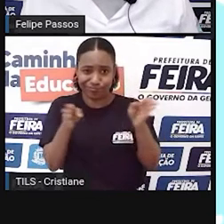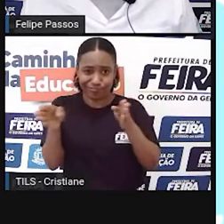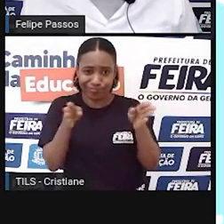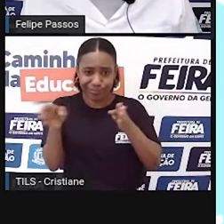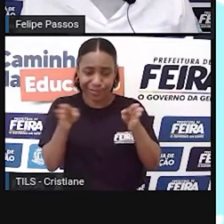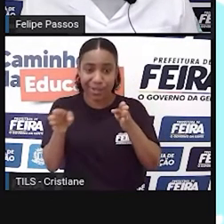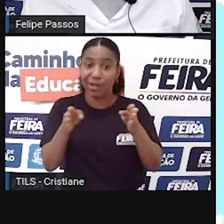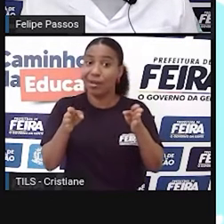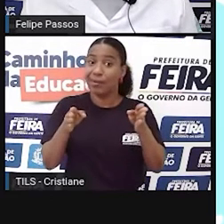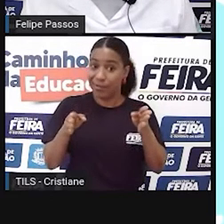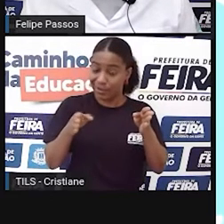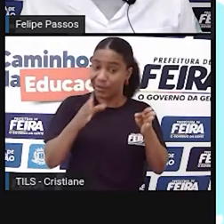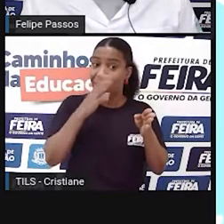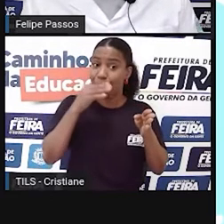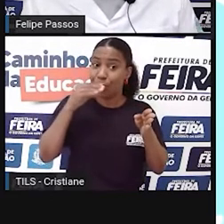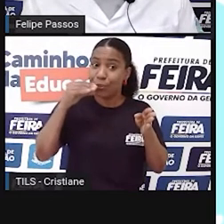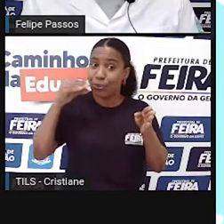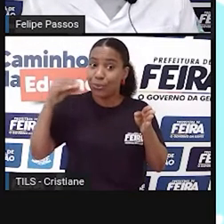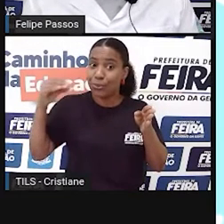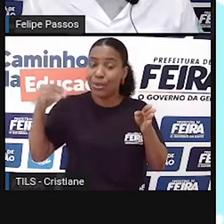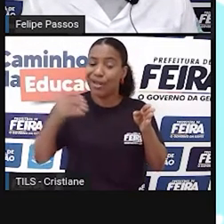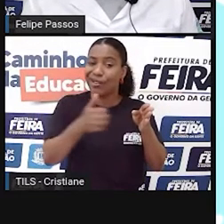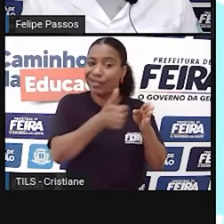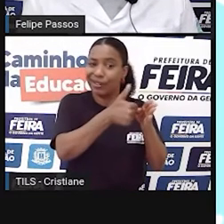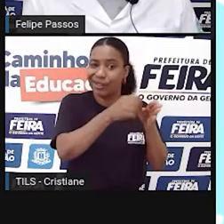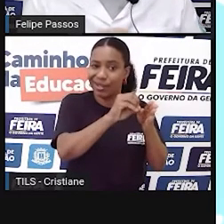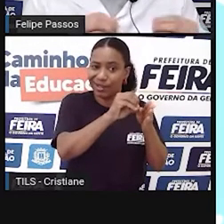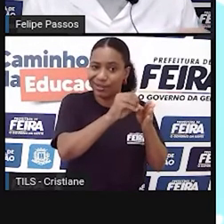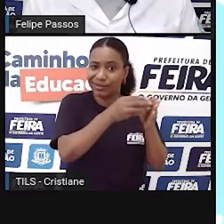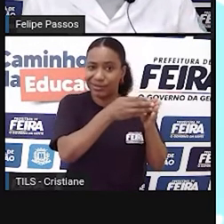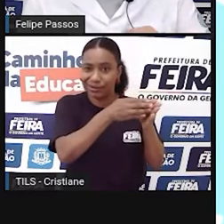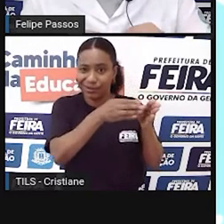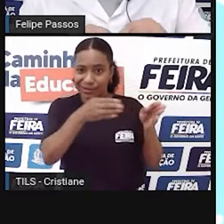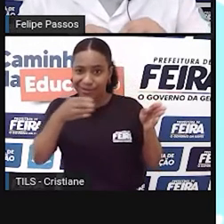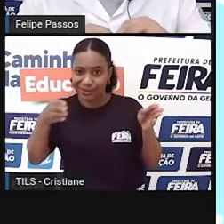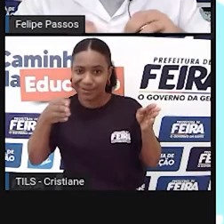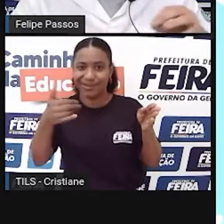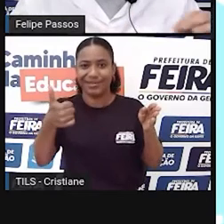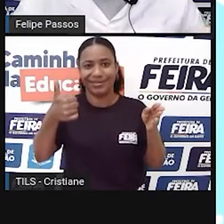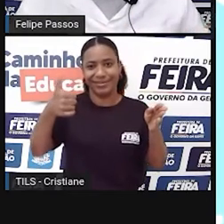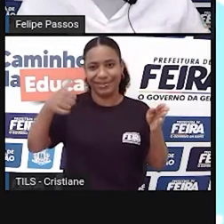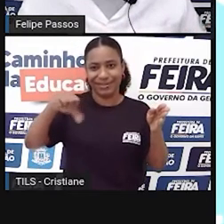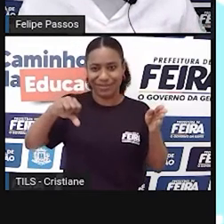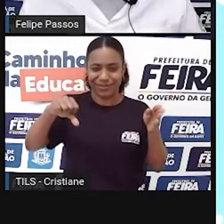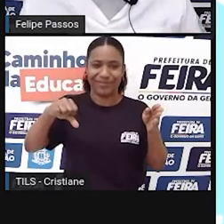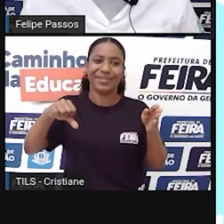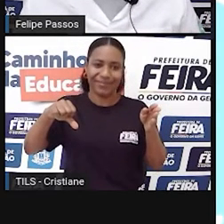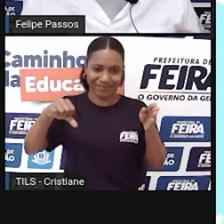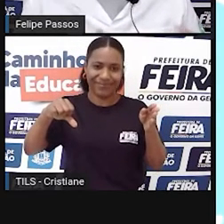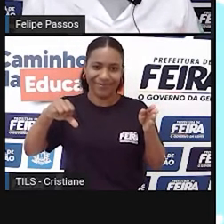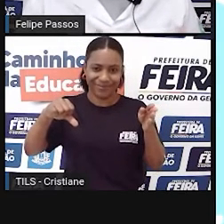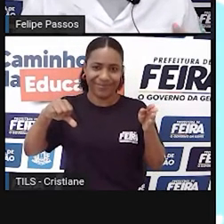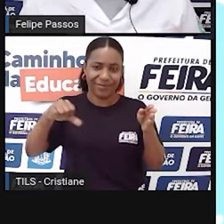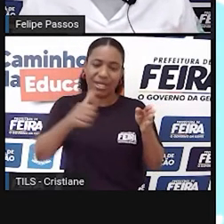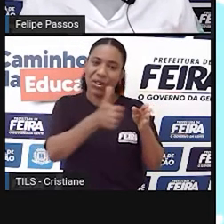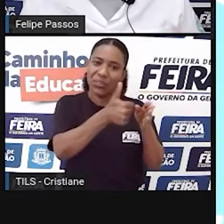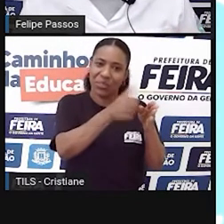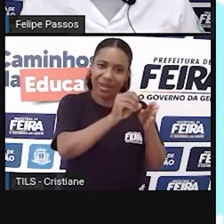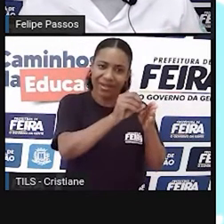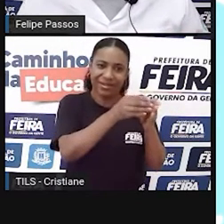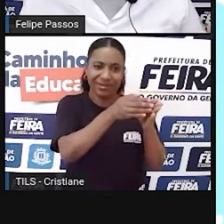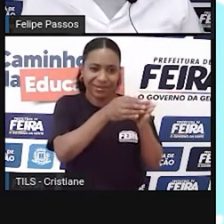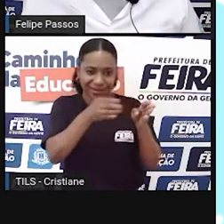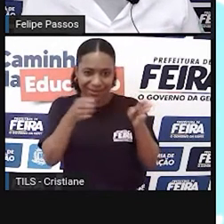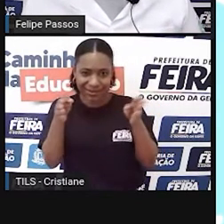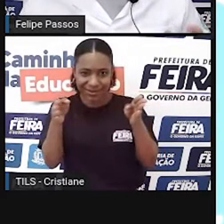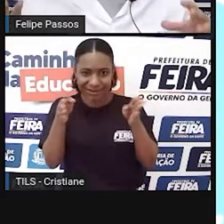10 e 19 anos, né? Esse período aí na idade, no período, na faixa etária da pessoa, entre 10 e 19